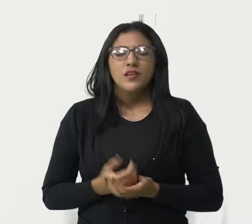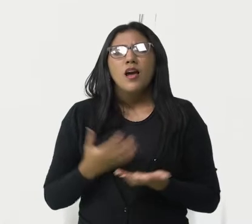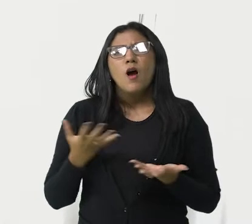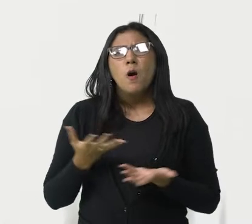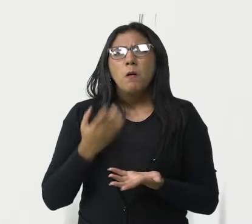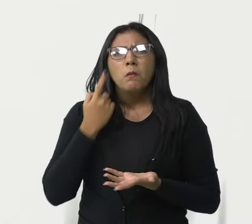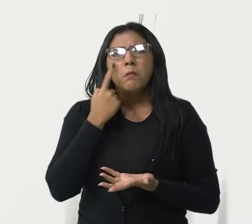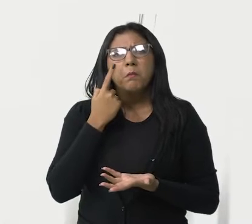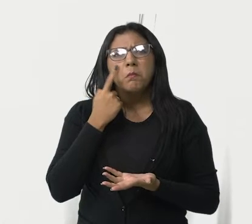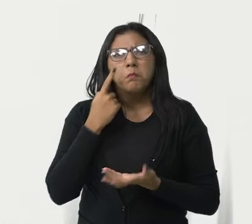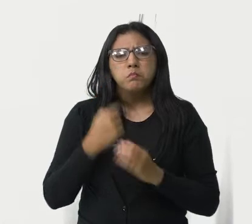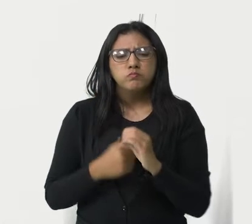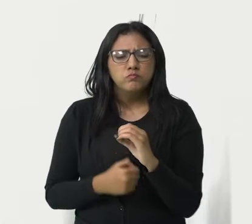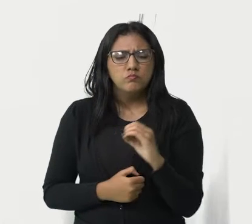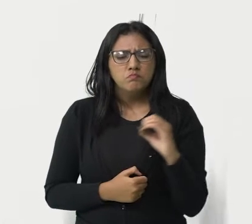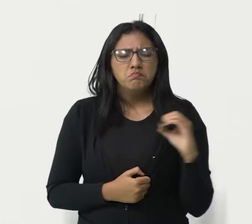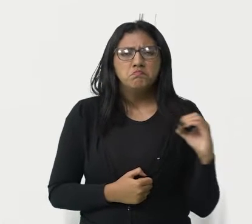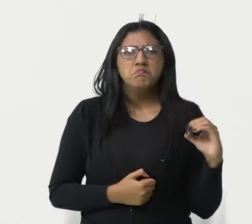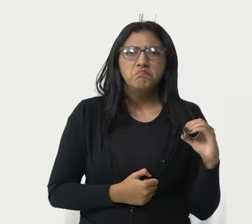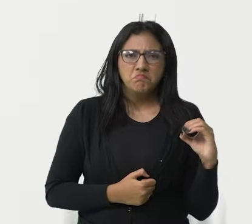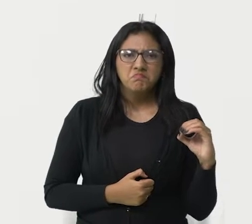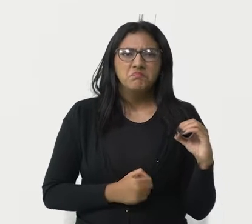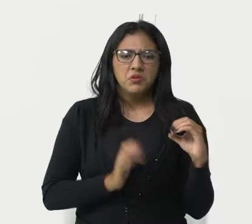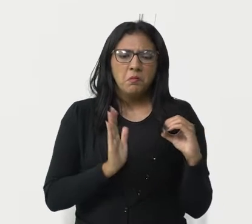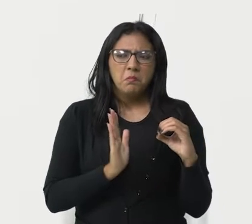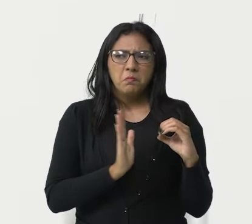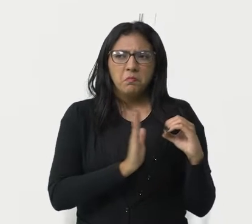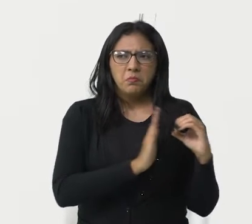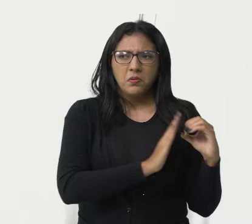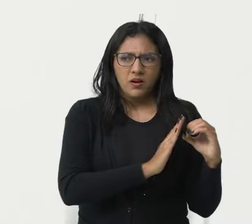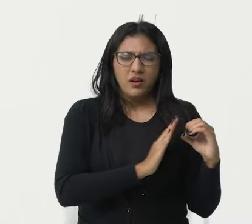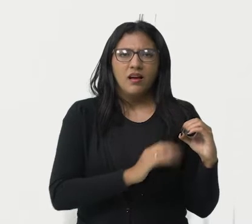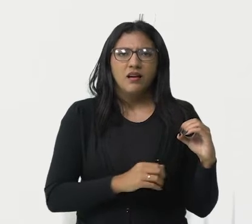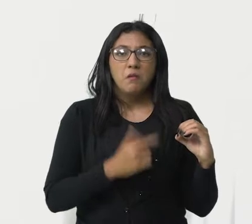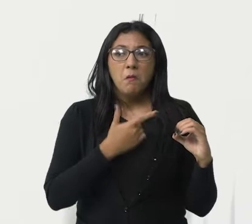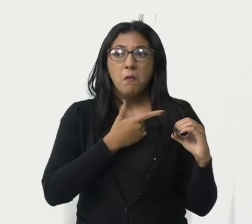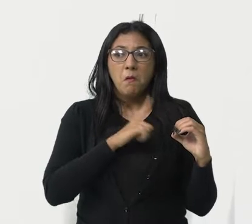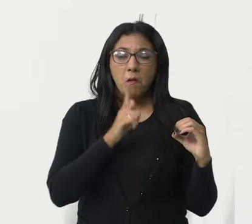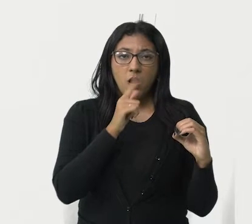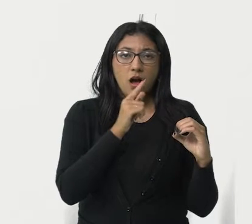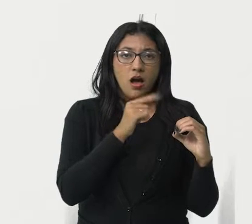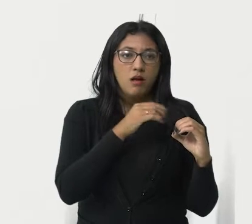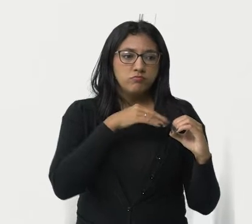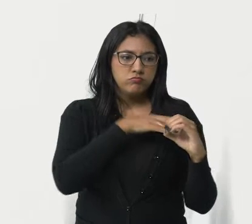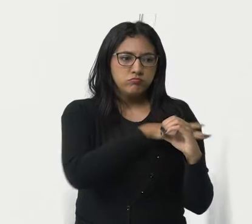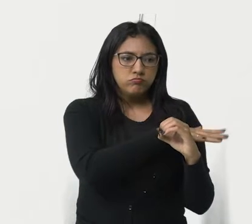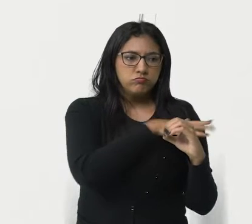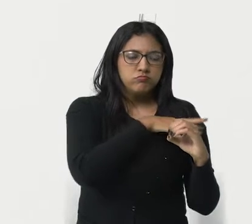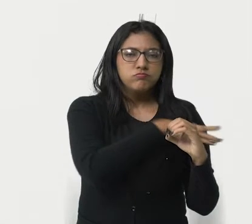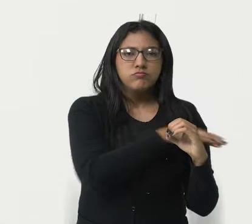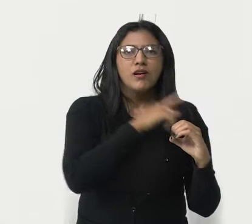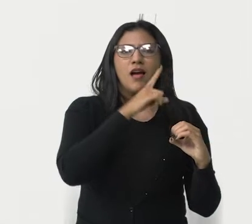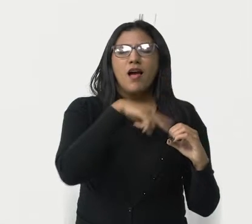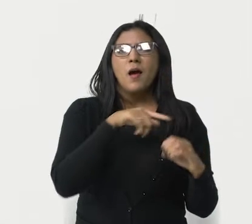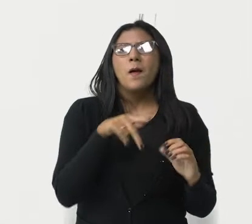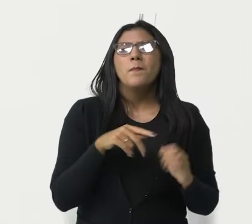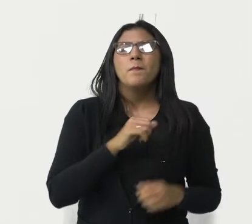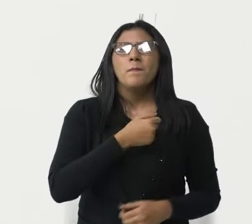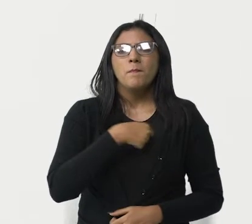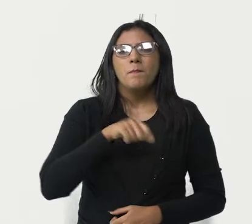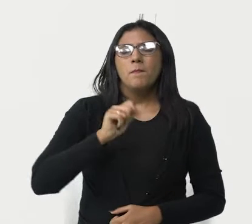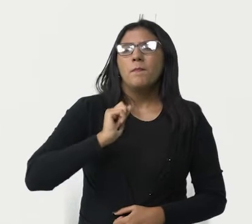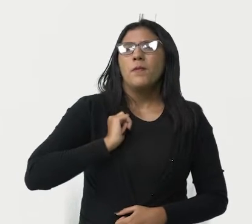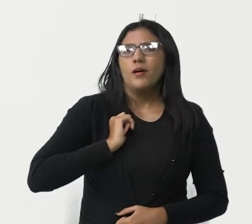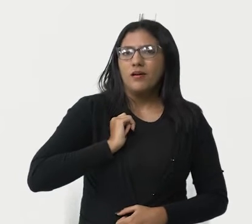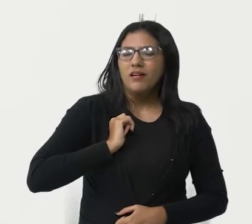a parte oeste, né, que pega, que vai para o Oceano Pacífico, pertencia a quem? Era de